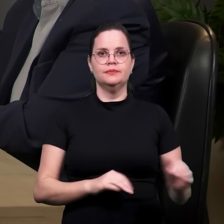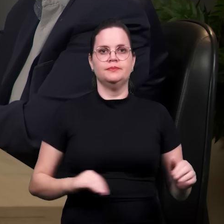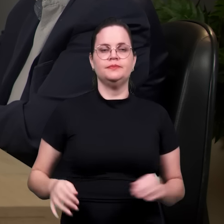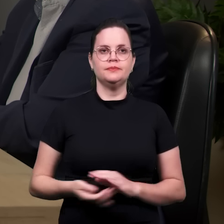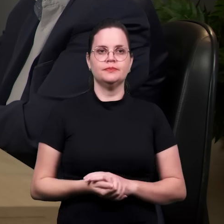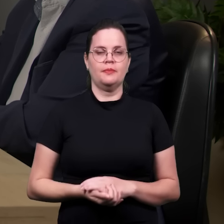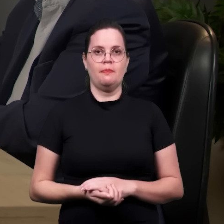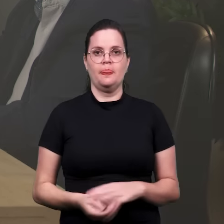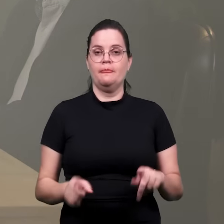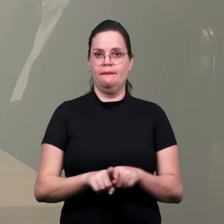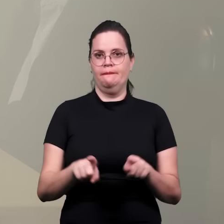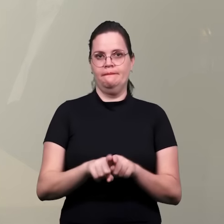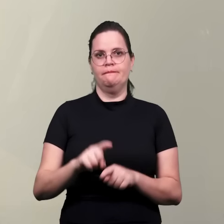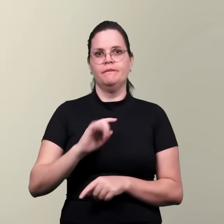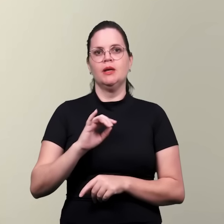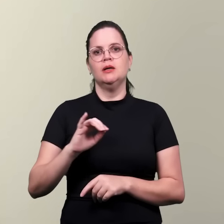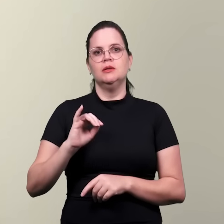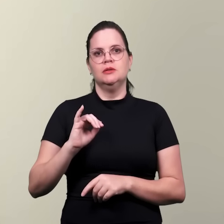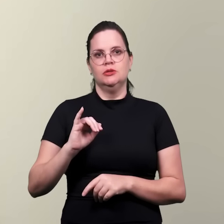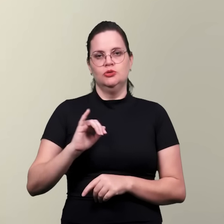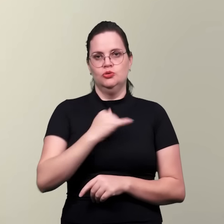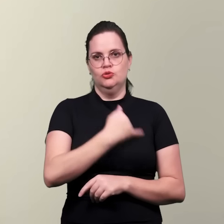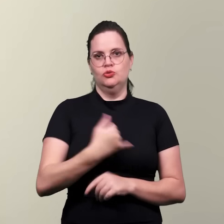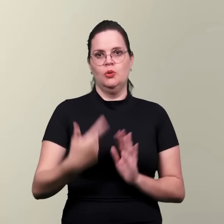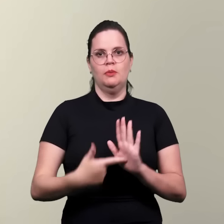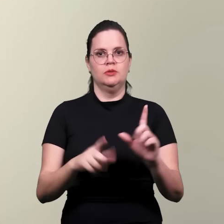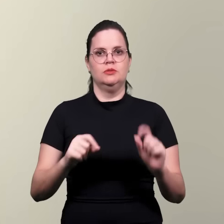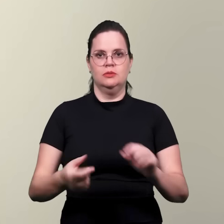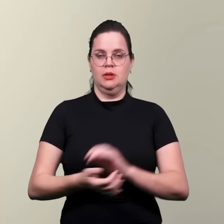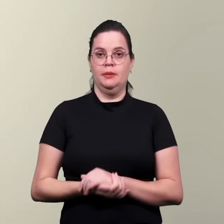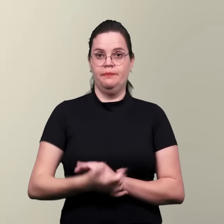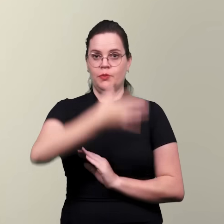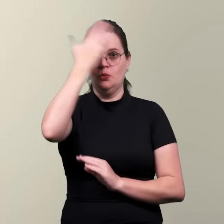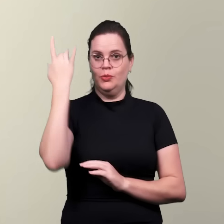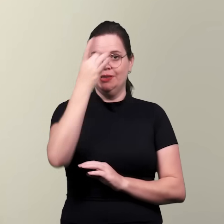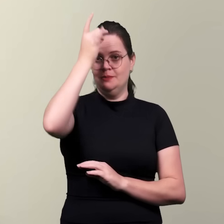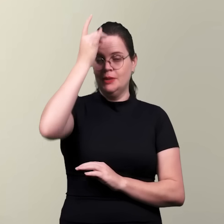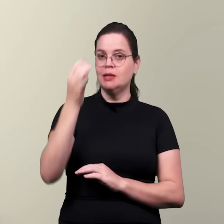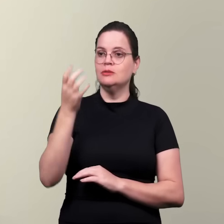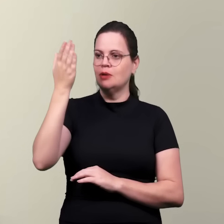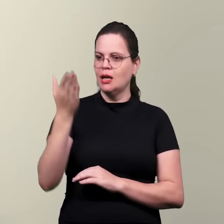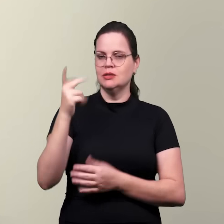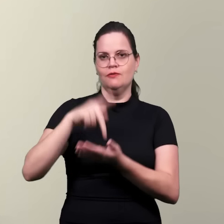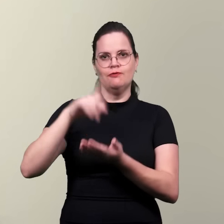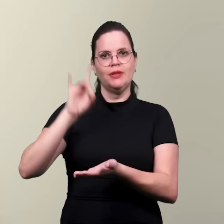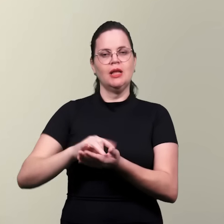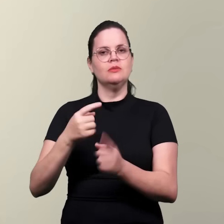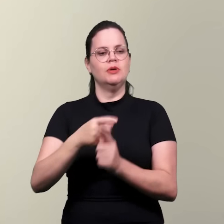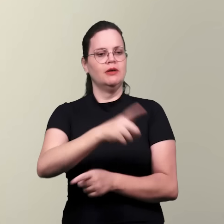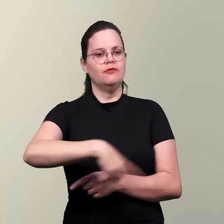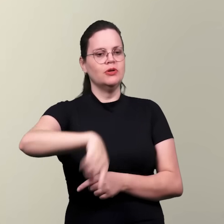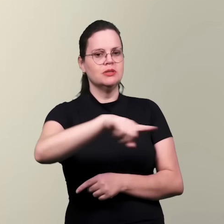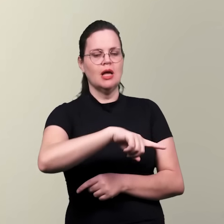O Espírito de verdade, João diz assim, né, que o mundo não pode receber porque não o vê nem o conhece, mas vós o conheceis